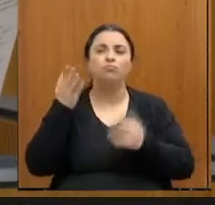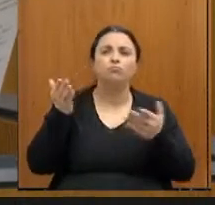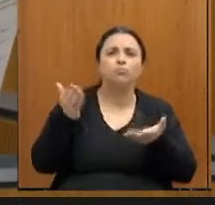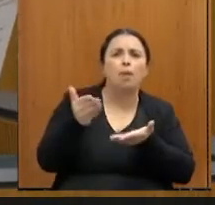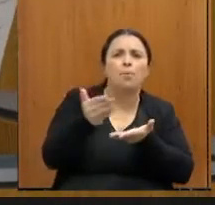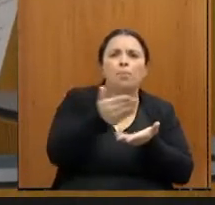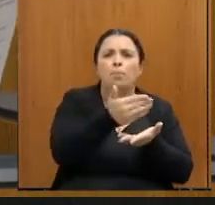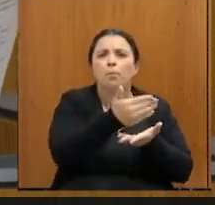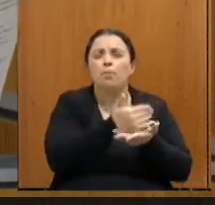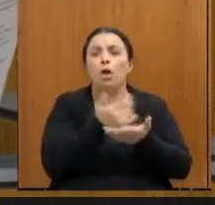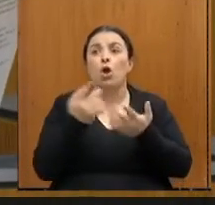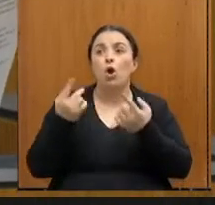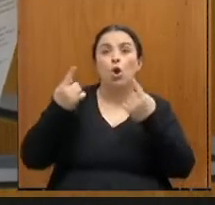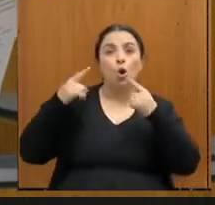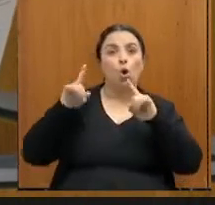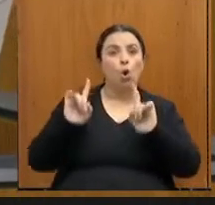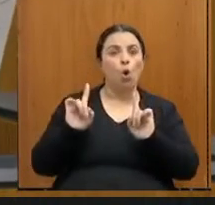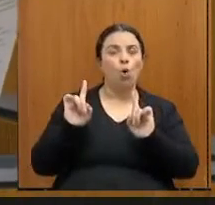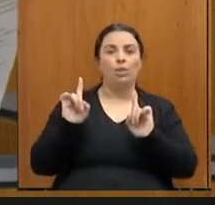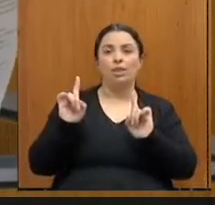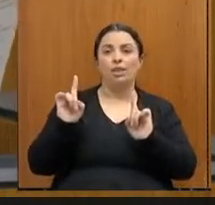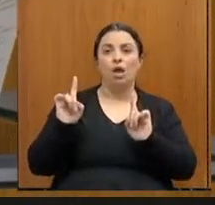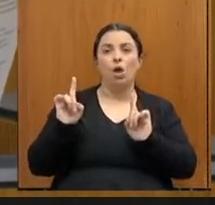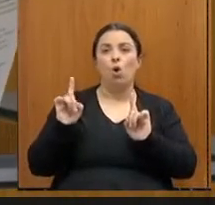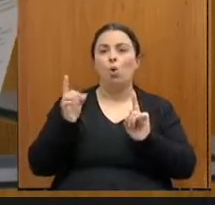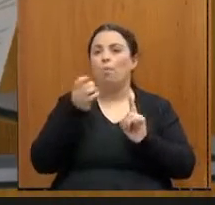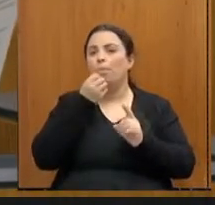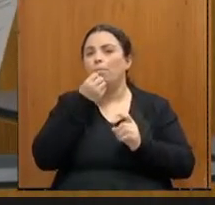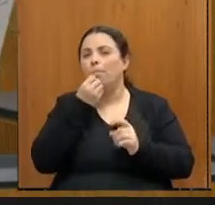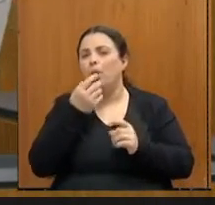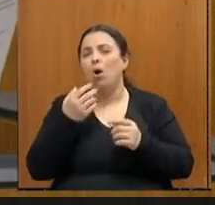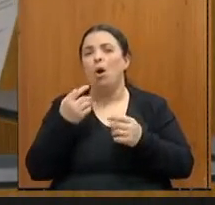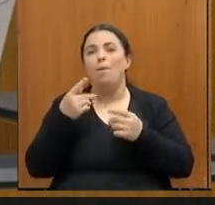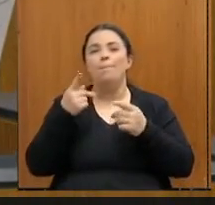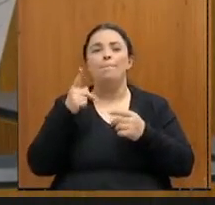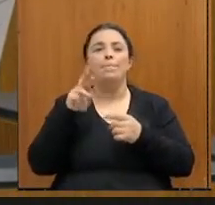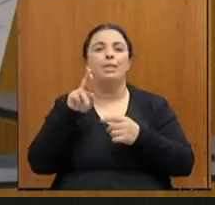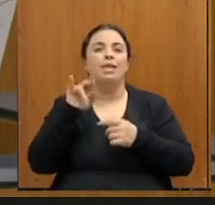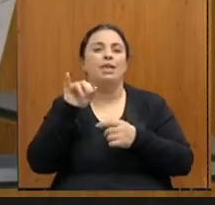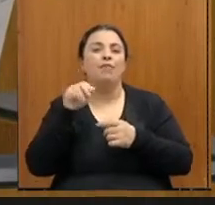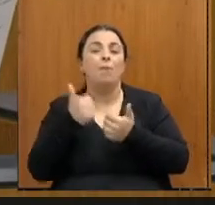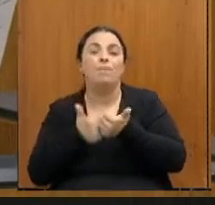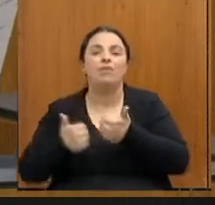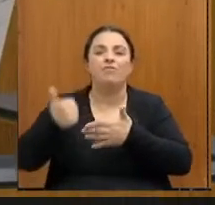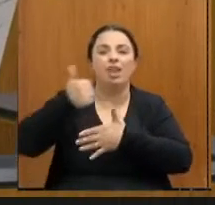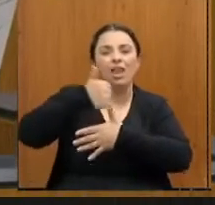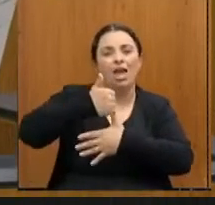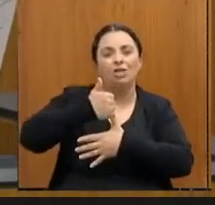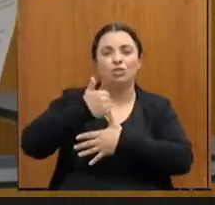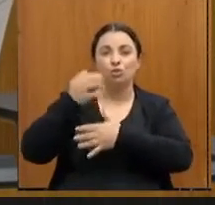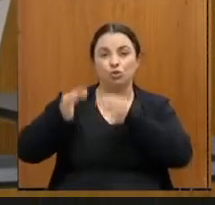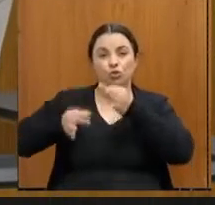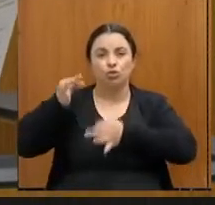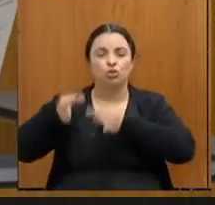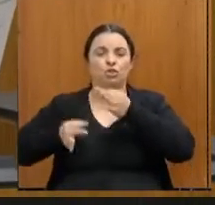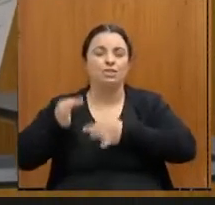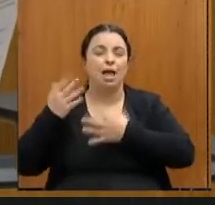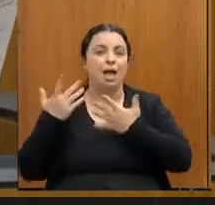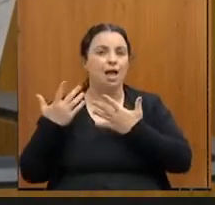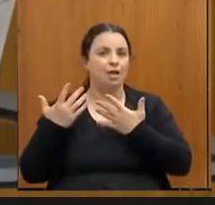contra os privilégios do Poder Judiciário do Tribunal de Justiça é né sobre o 13º salário